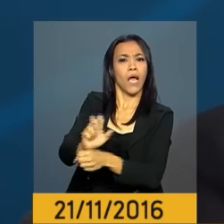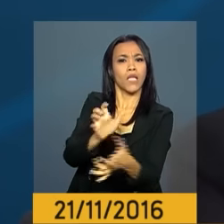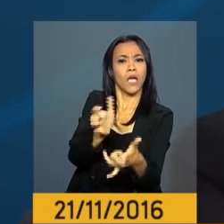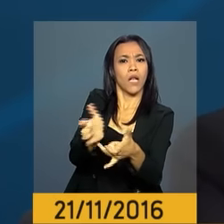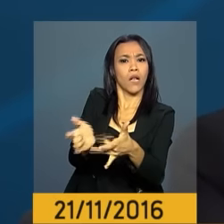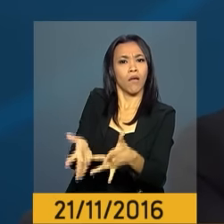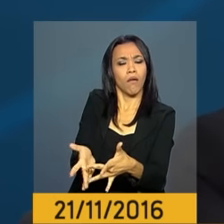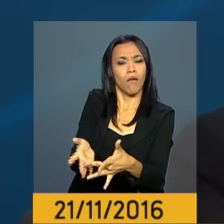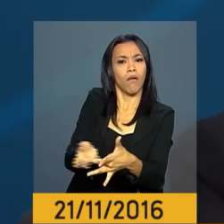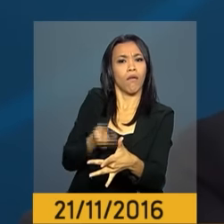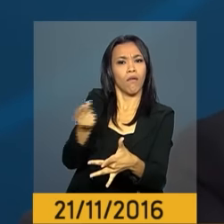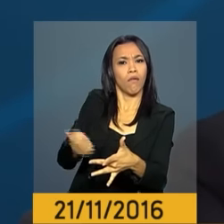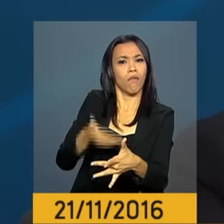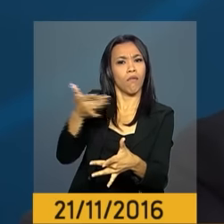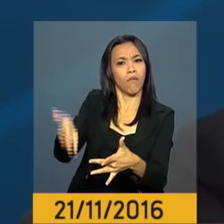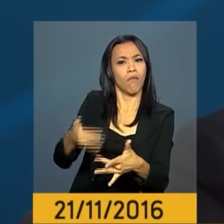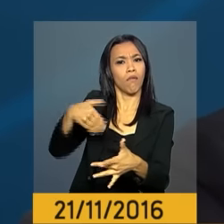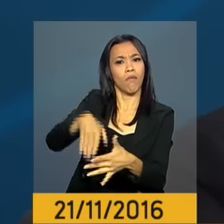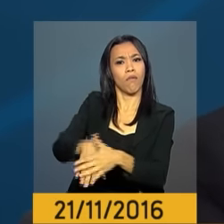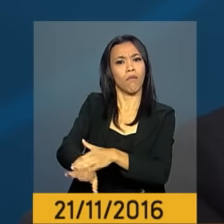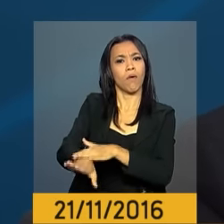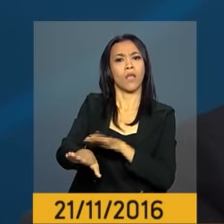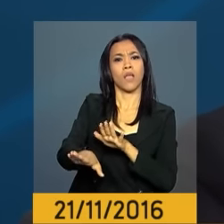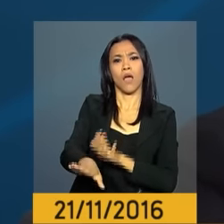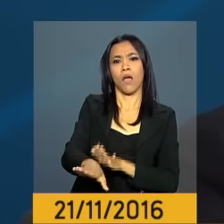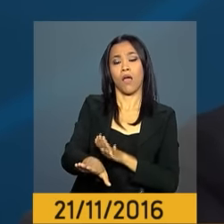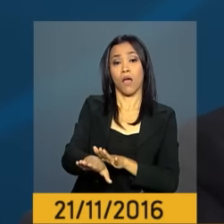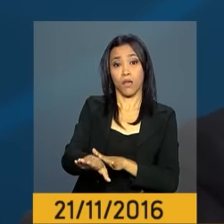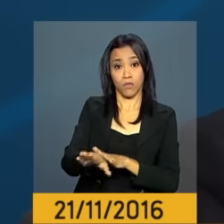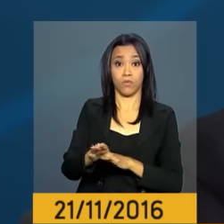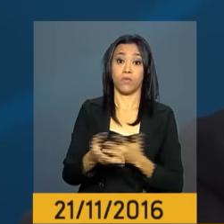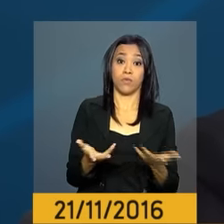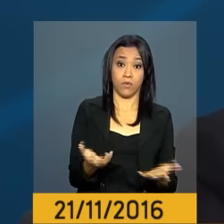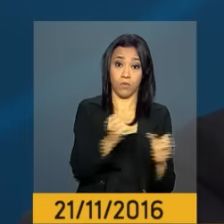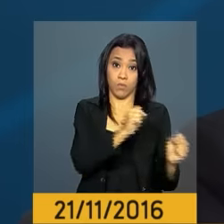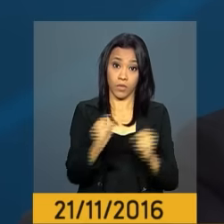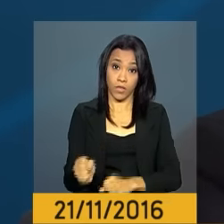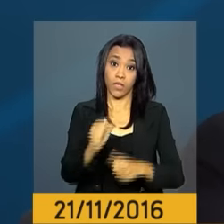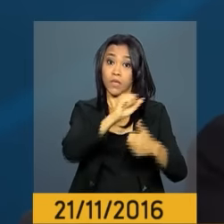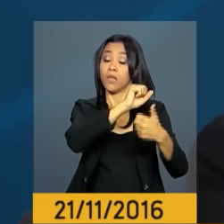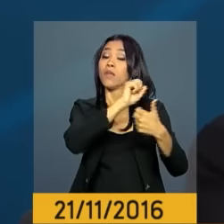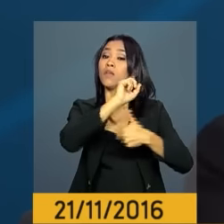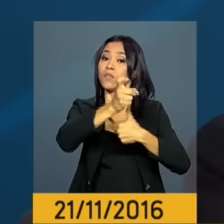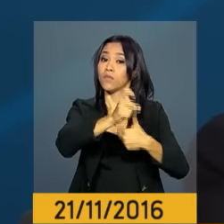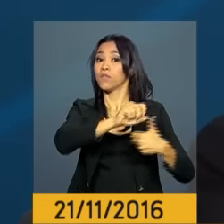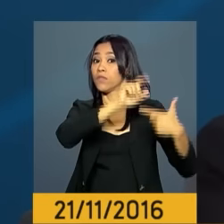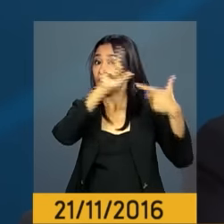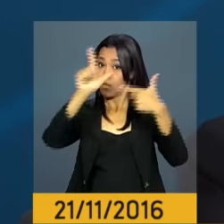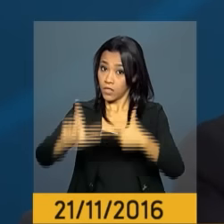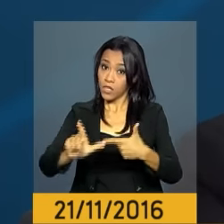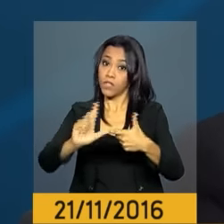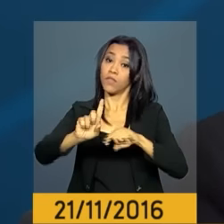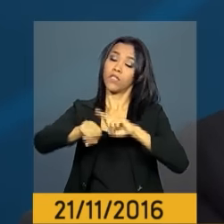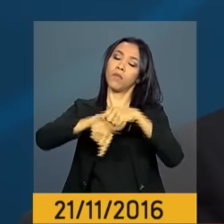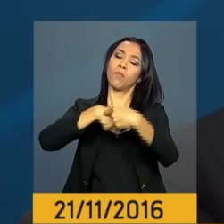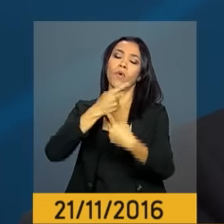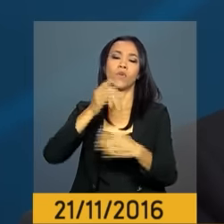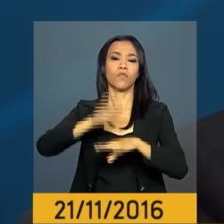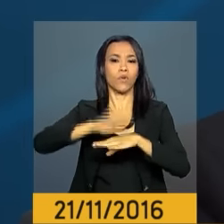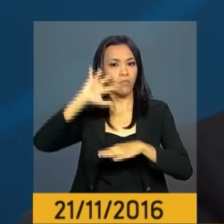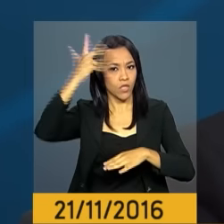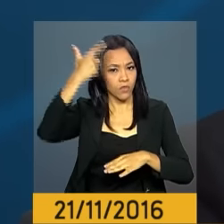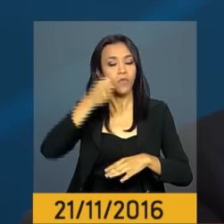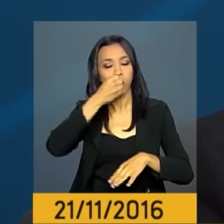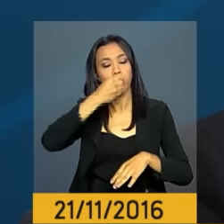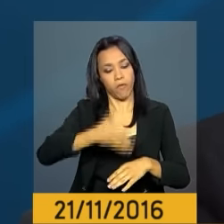dormitavam há tempos nos escaninhos do Executivo e do Legislativo, e foram, enfim, retomadas e